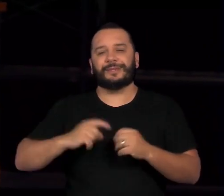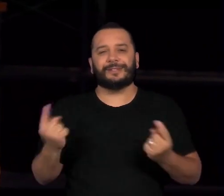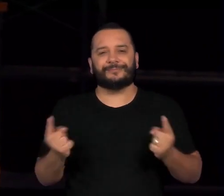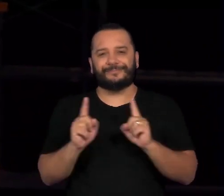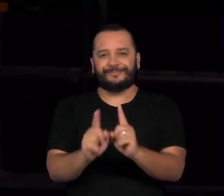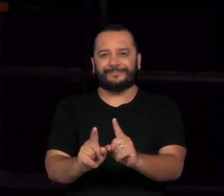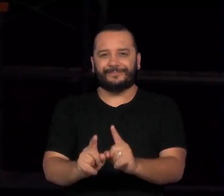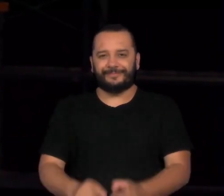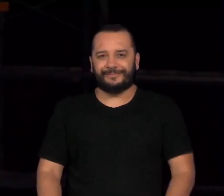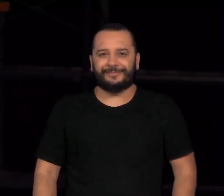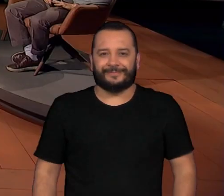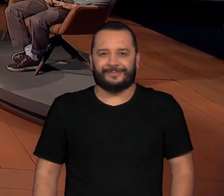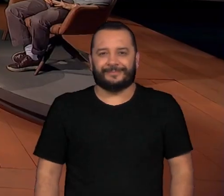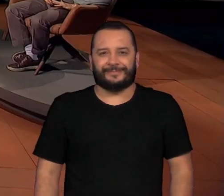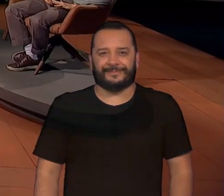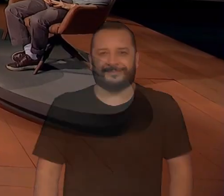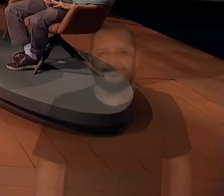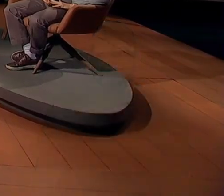Antônio